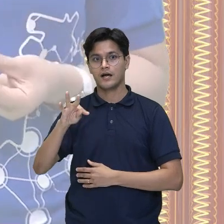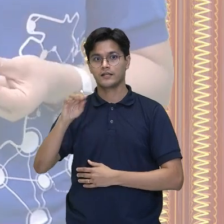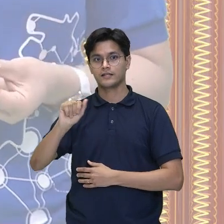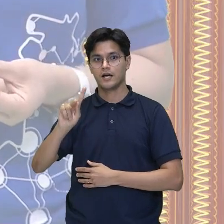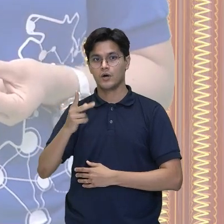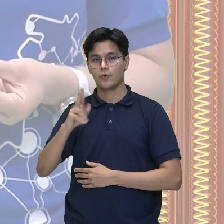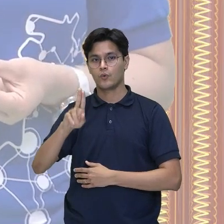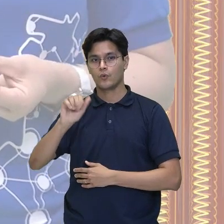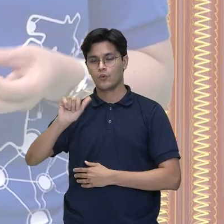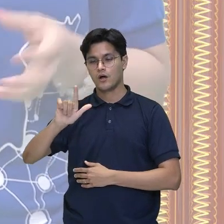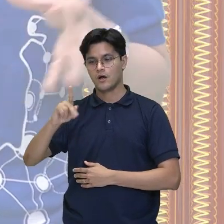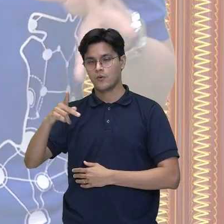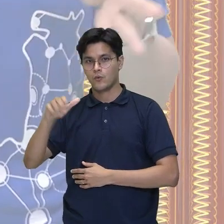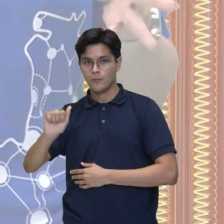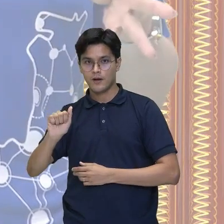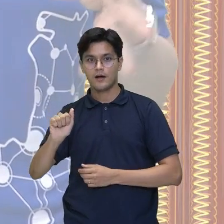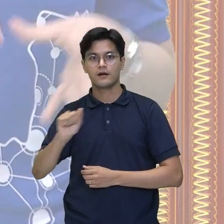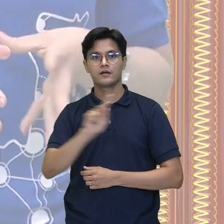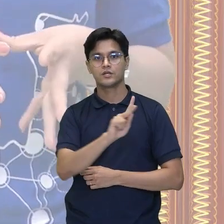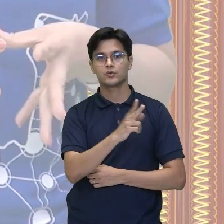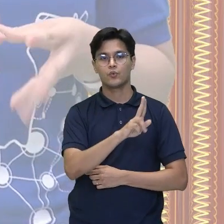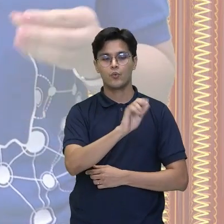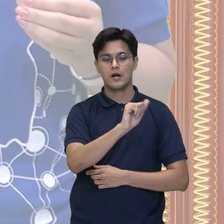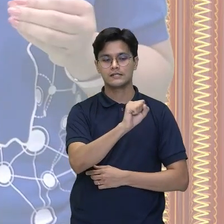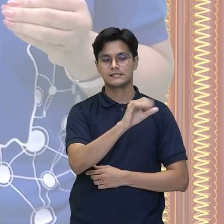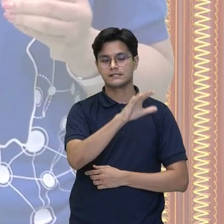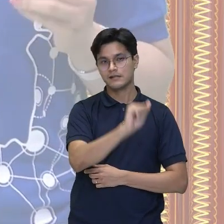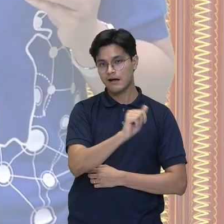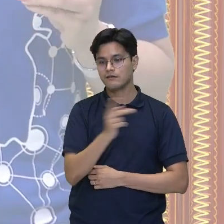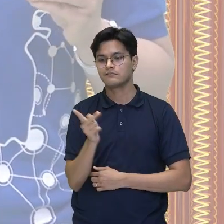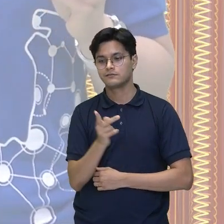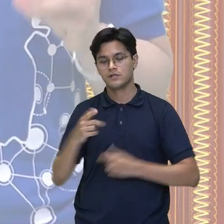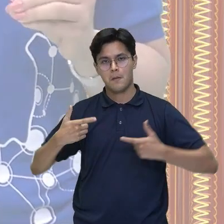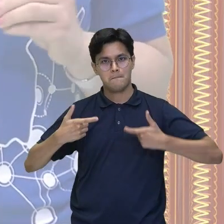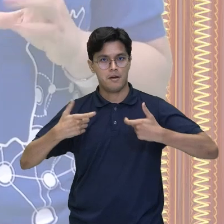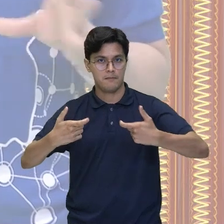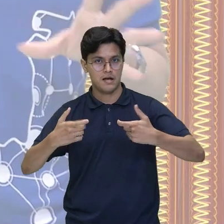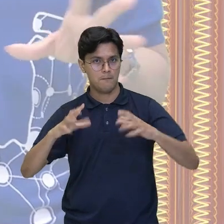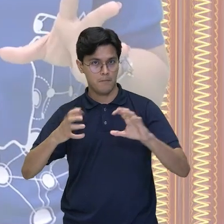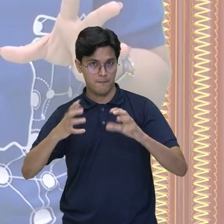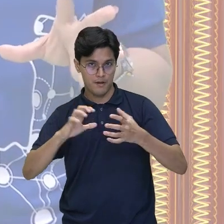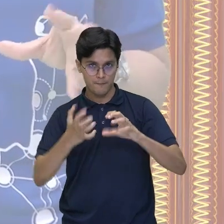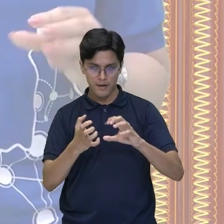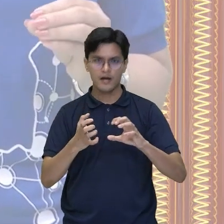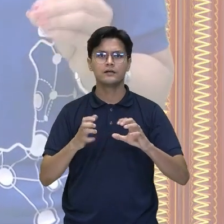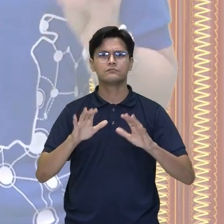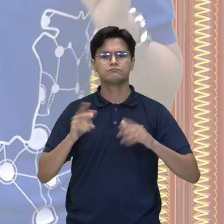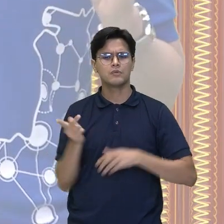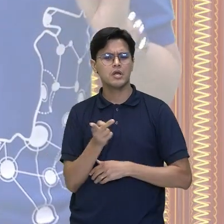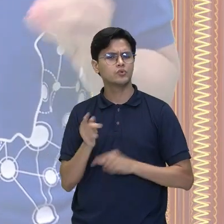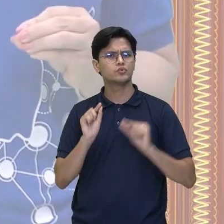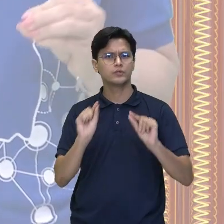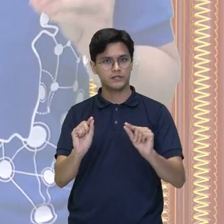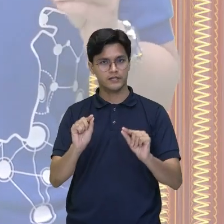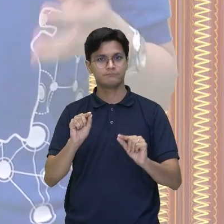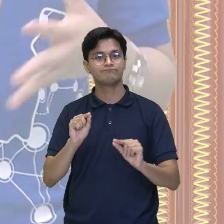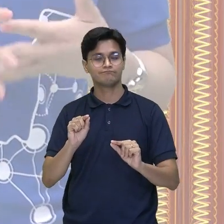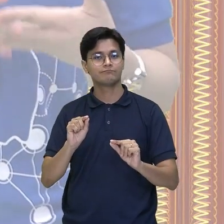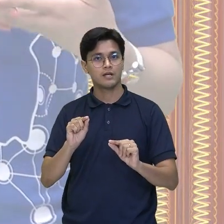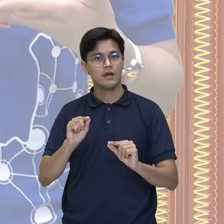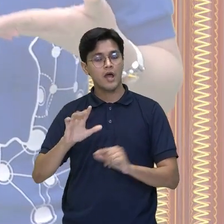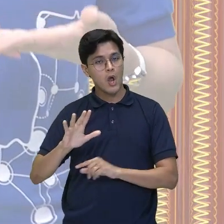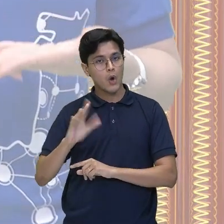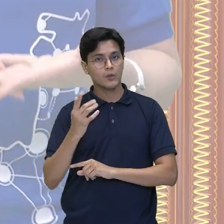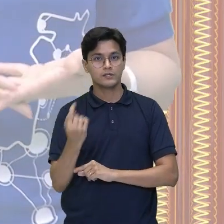Inca, do último imperador Inca, certo? O que aconteceu nesse momento? Com a morte, né,